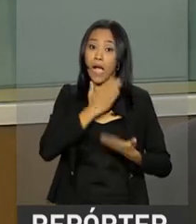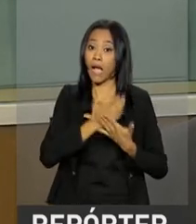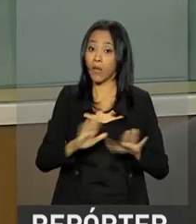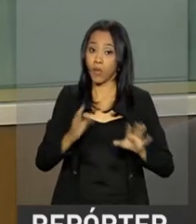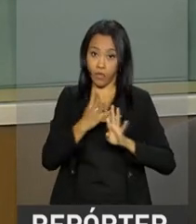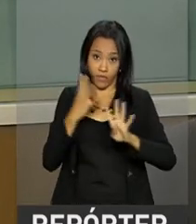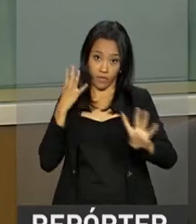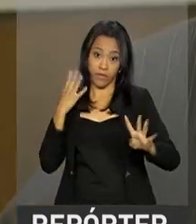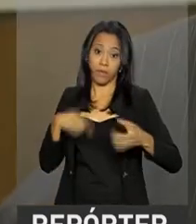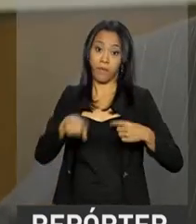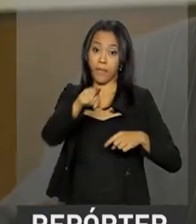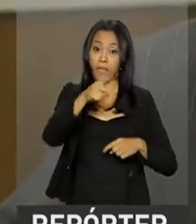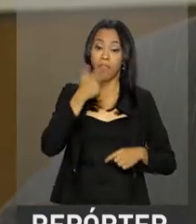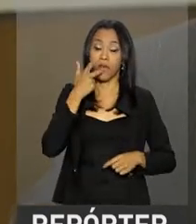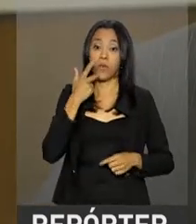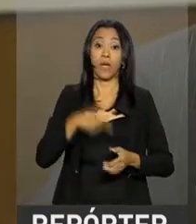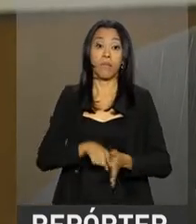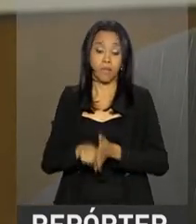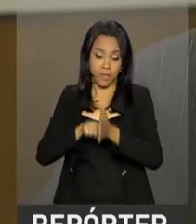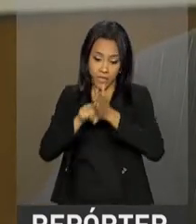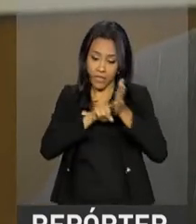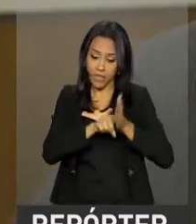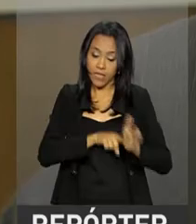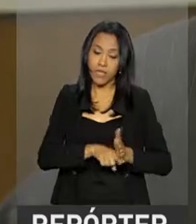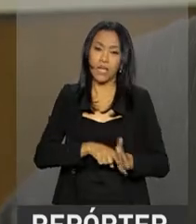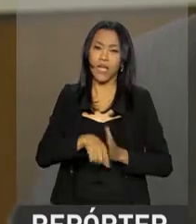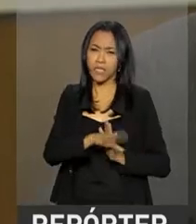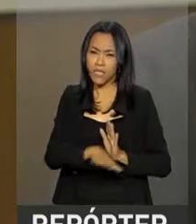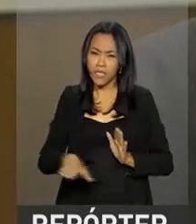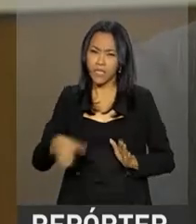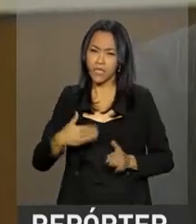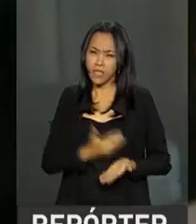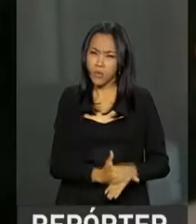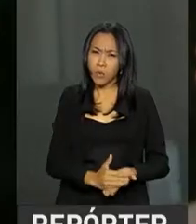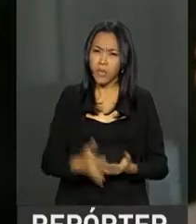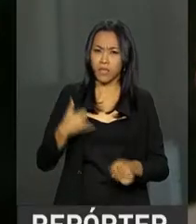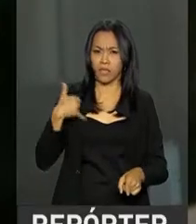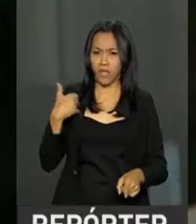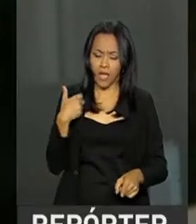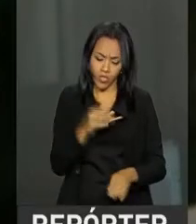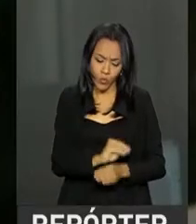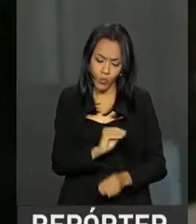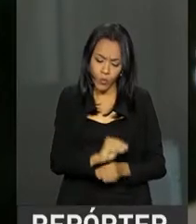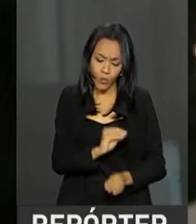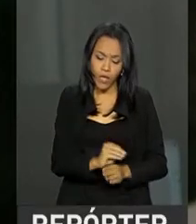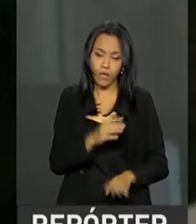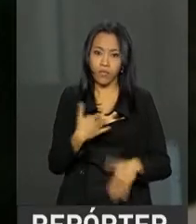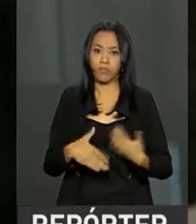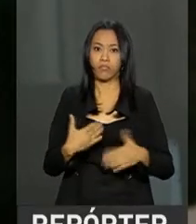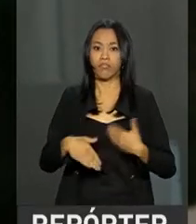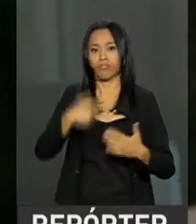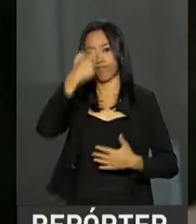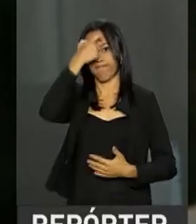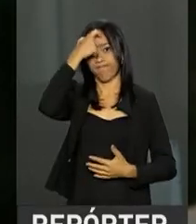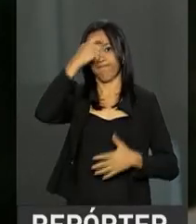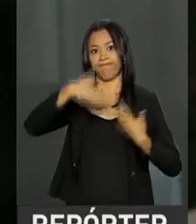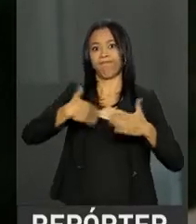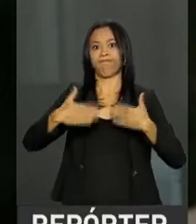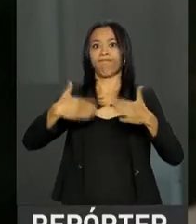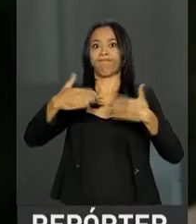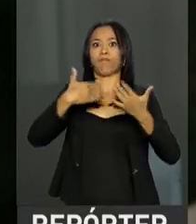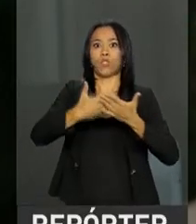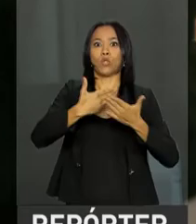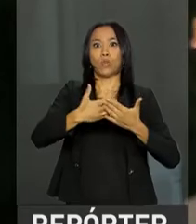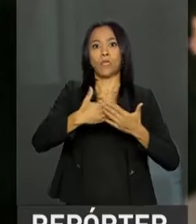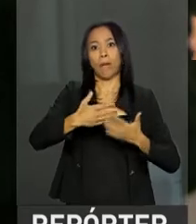segundo ele estudos apontam que as crianças que são acompanhadas desde o início da vida se desenvolve melhor ao crescer elas tendem a estudar com